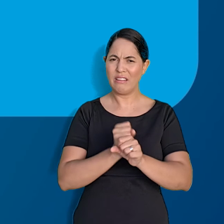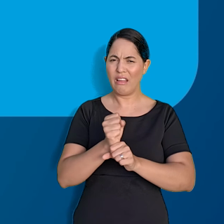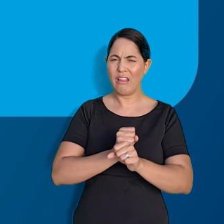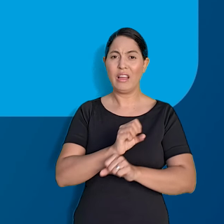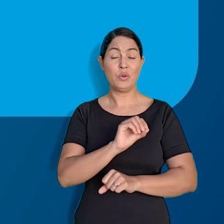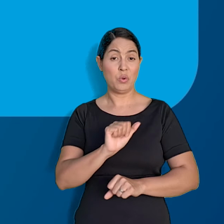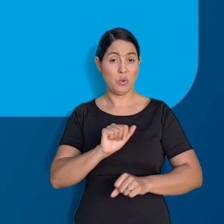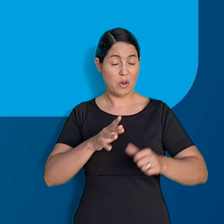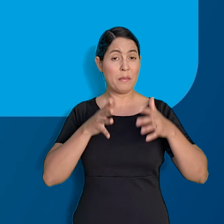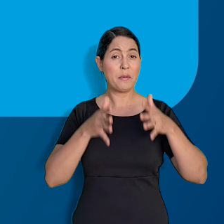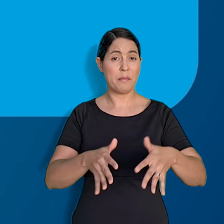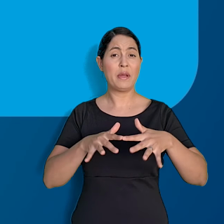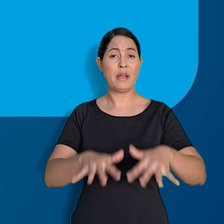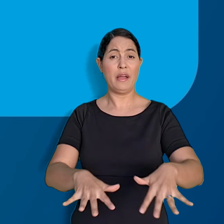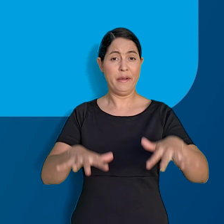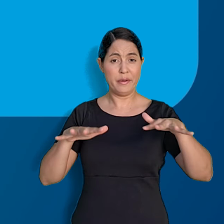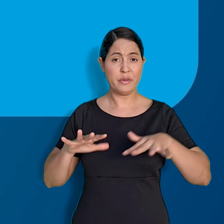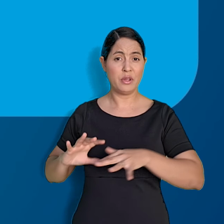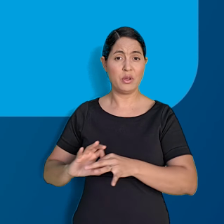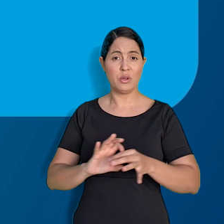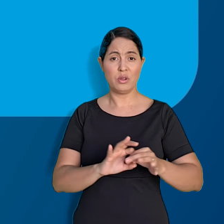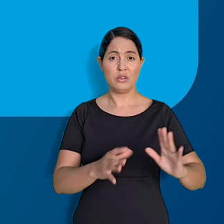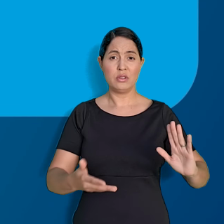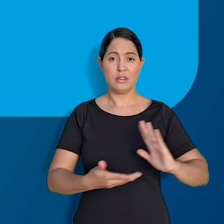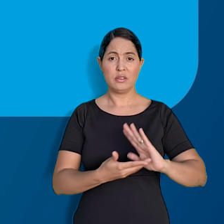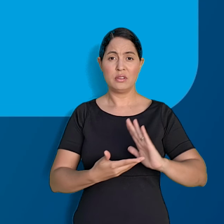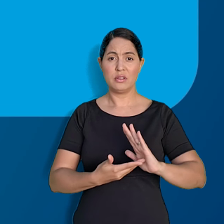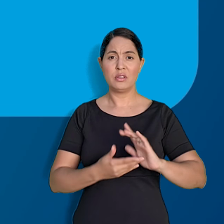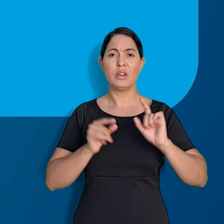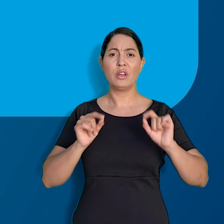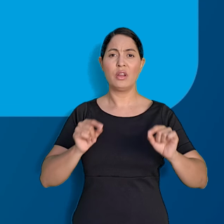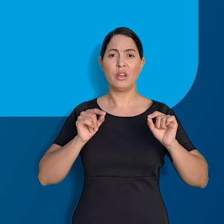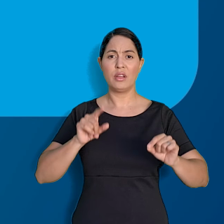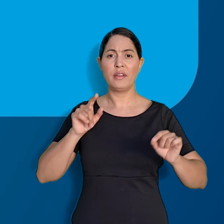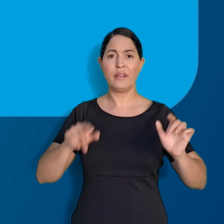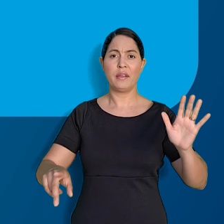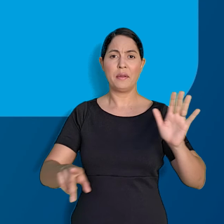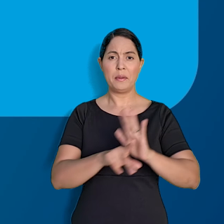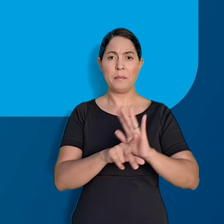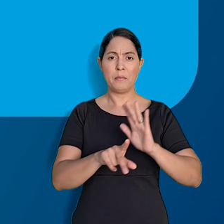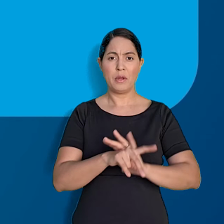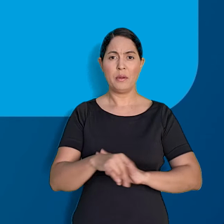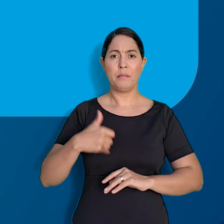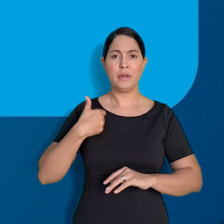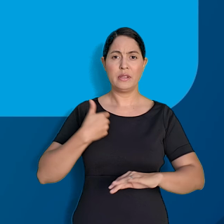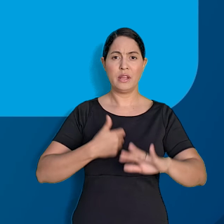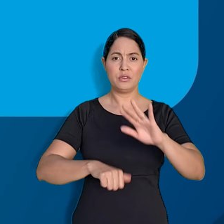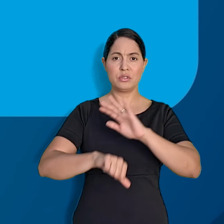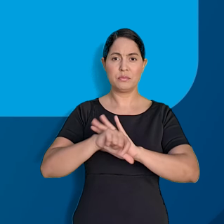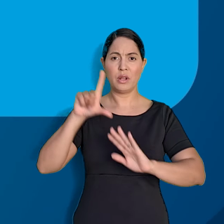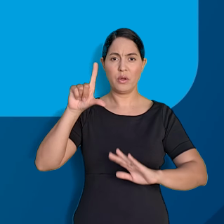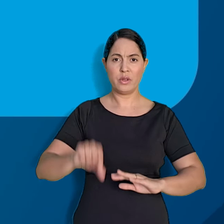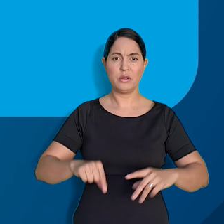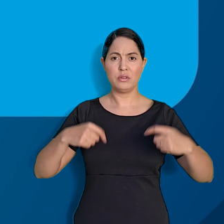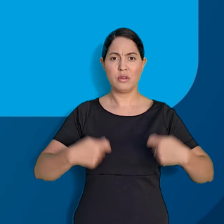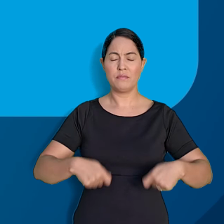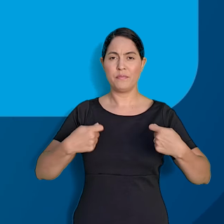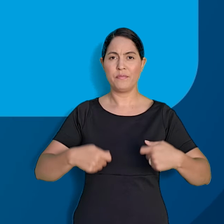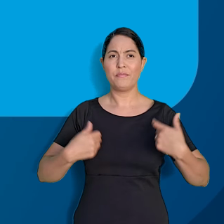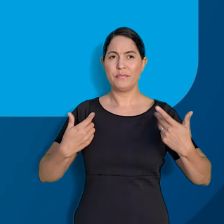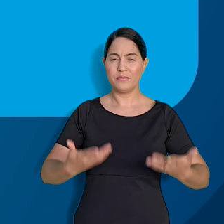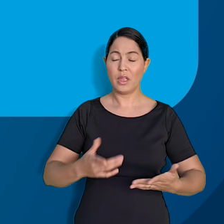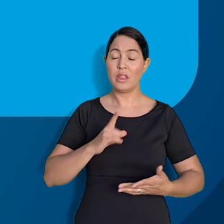OAB participou de uma audiência da Câmara dos Deputados para discutir a redução da maioridade penal. Representada pelo diretor-tesoureiro do